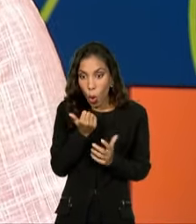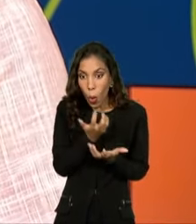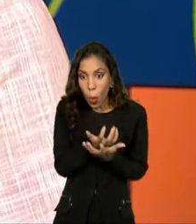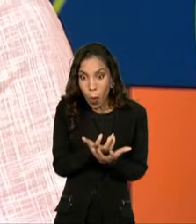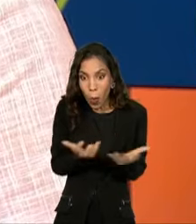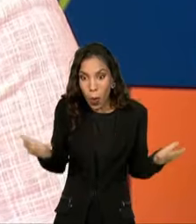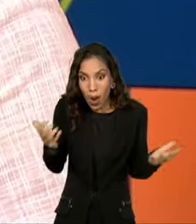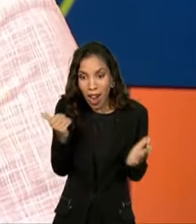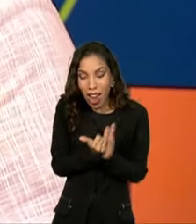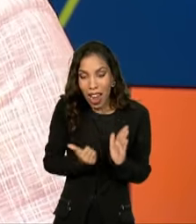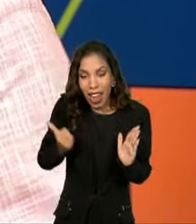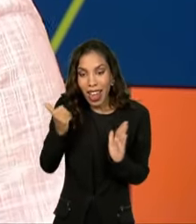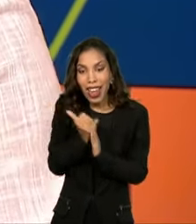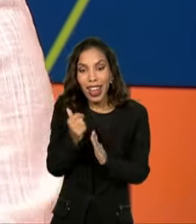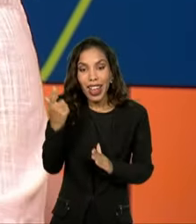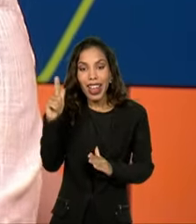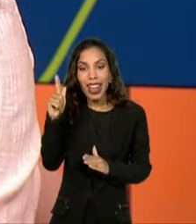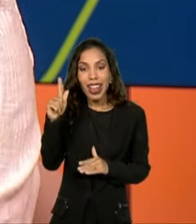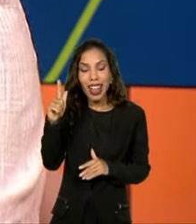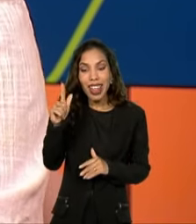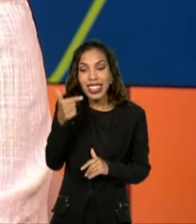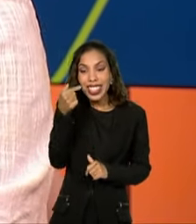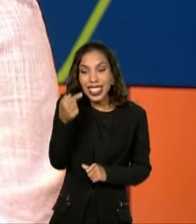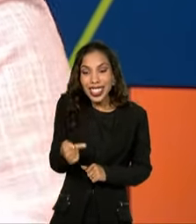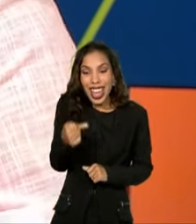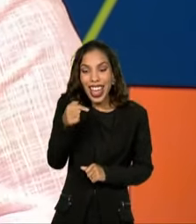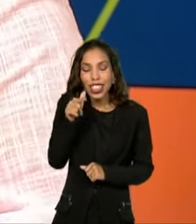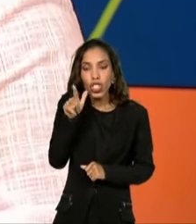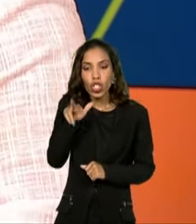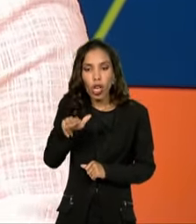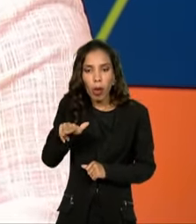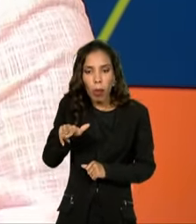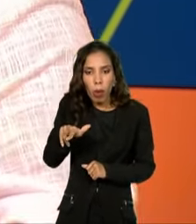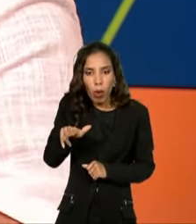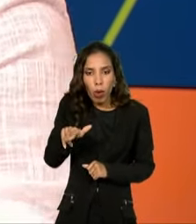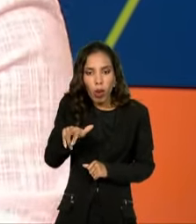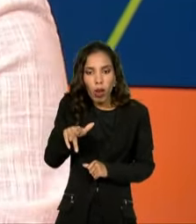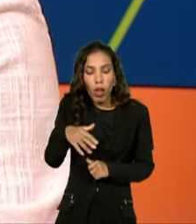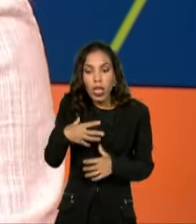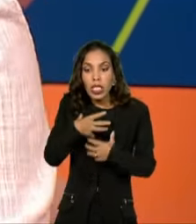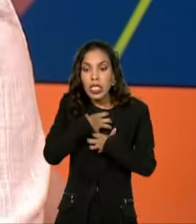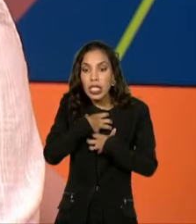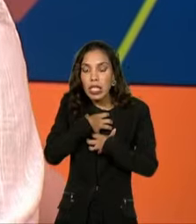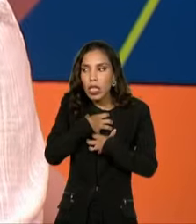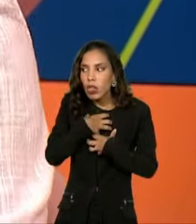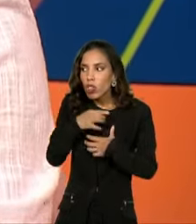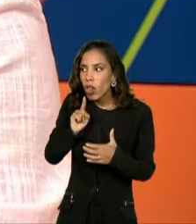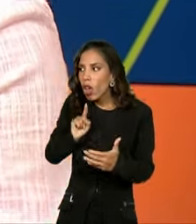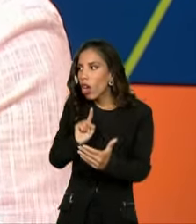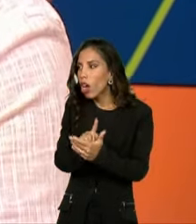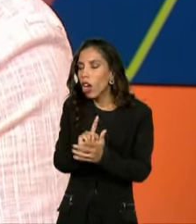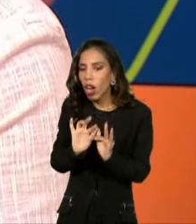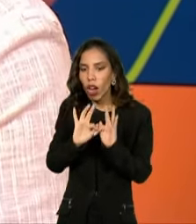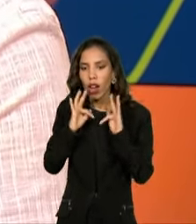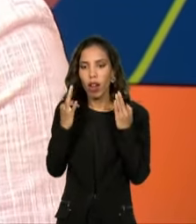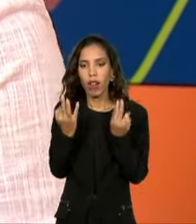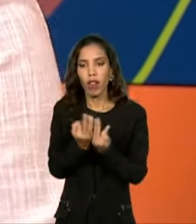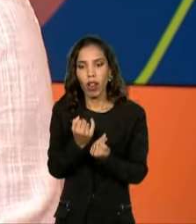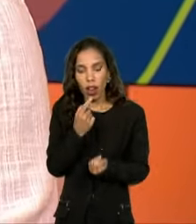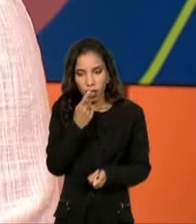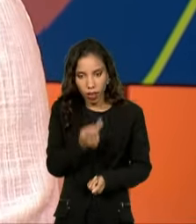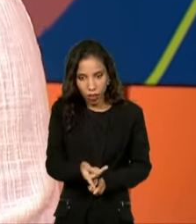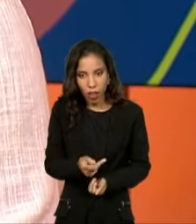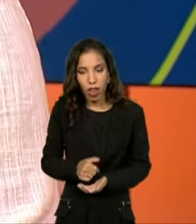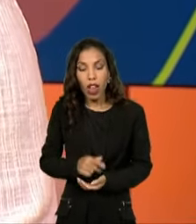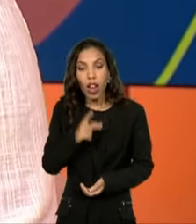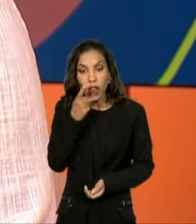absurda. Goiana. Goiana, com 7 Recebe irmãos muito ali, bem. Né? E aí eu me senti parte da família. É isso que ela está falando. Mas a Lila tem isso